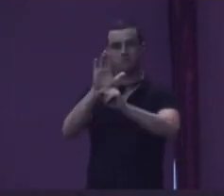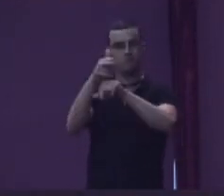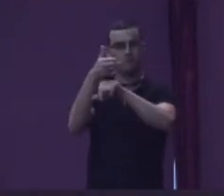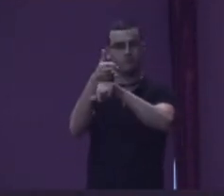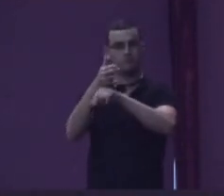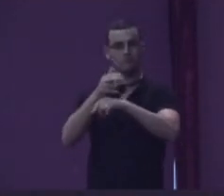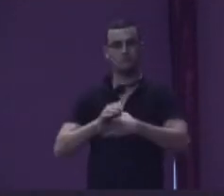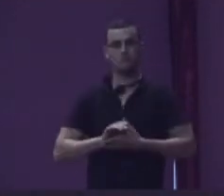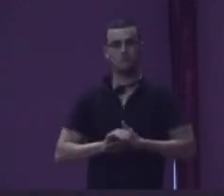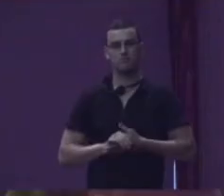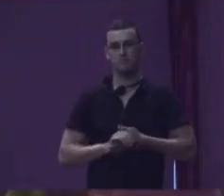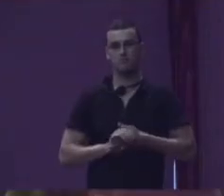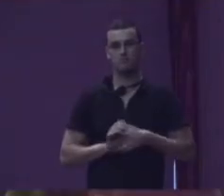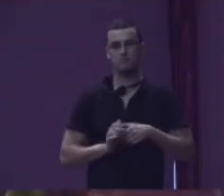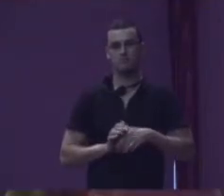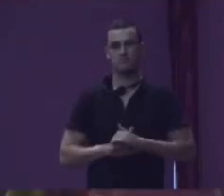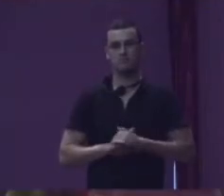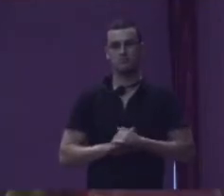Okay.